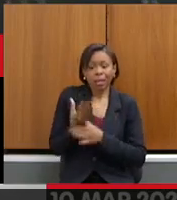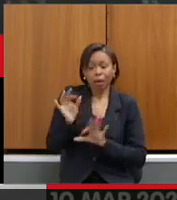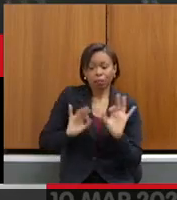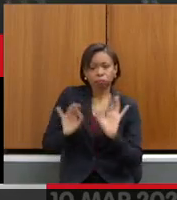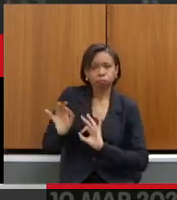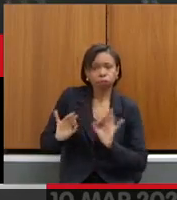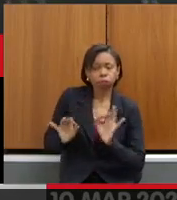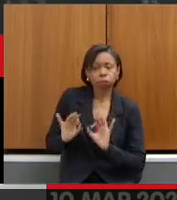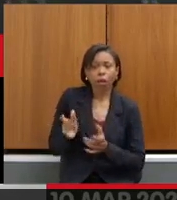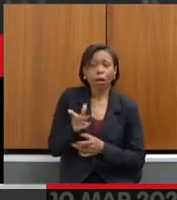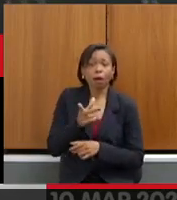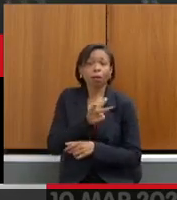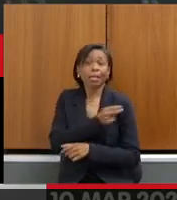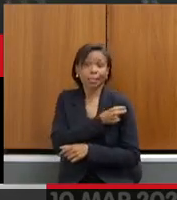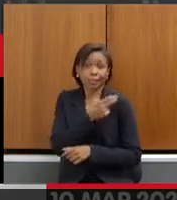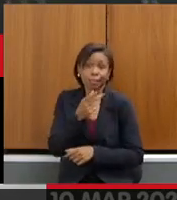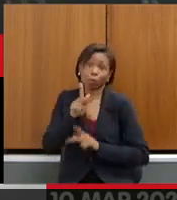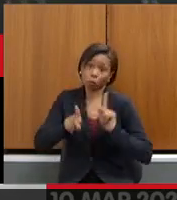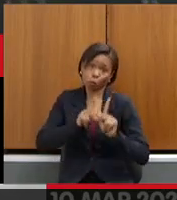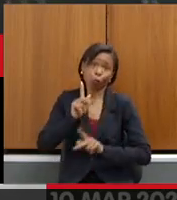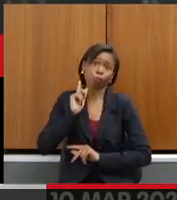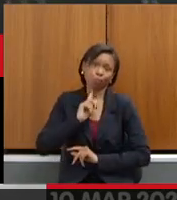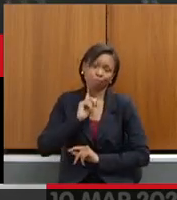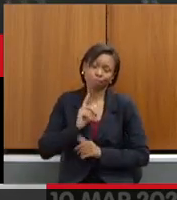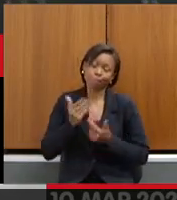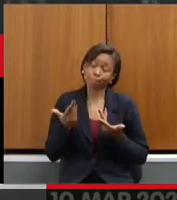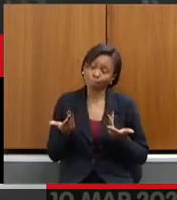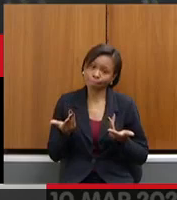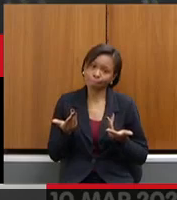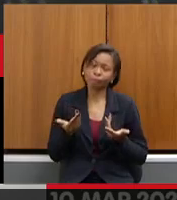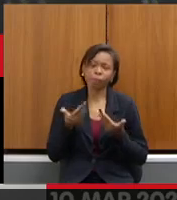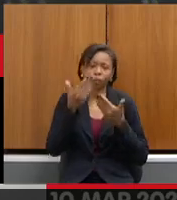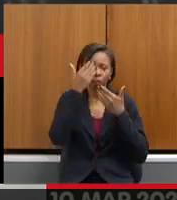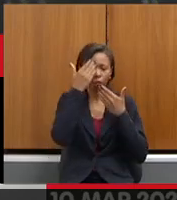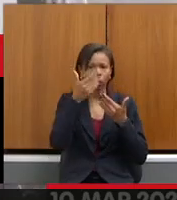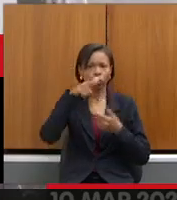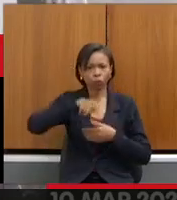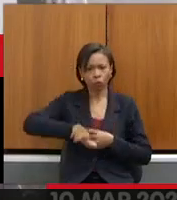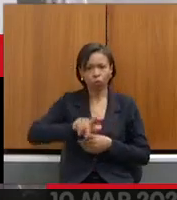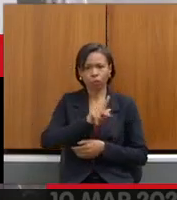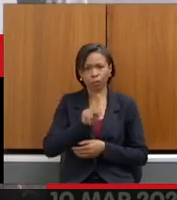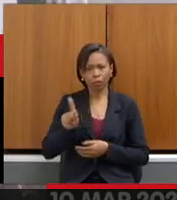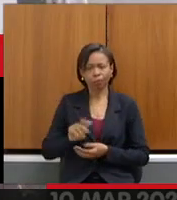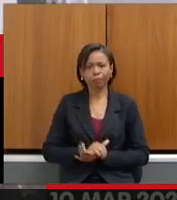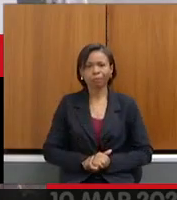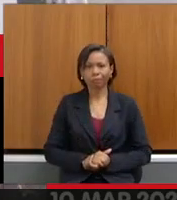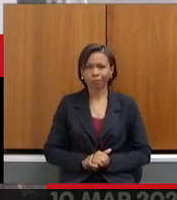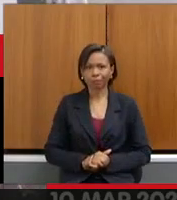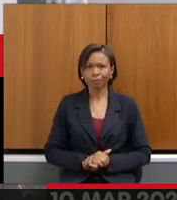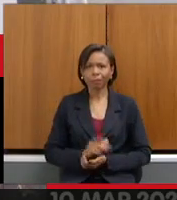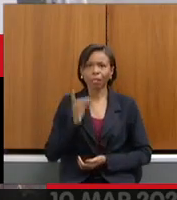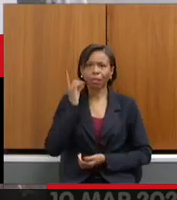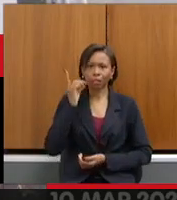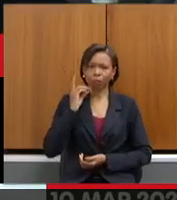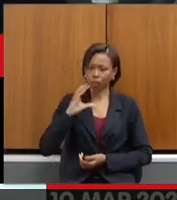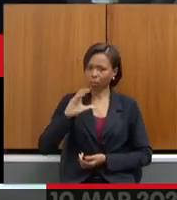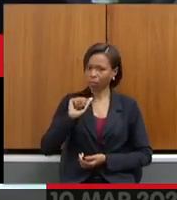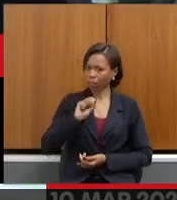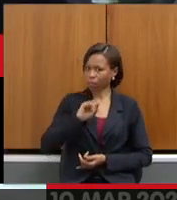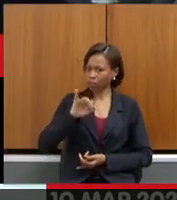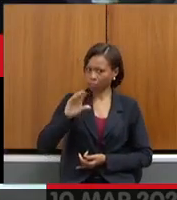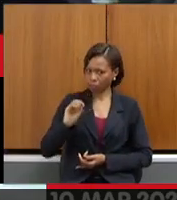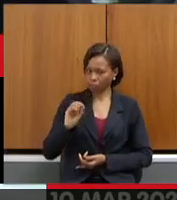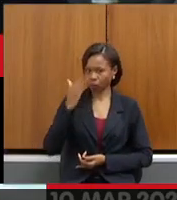para a população mineira sendo assim eu agradeço mais uma vez seu presidente Muito obrigado Deputado Cássio Soares